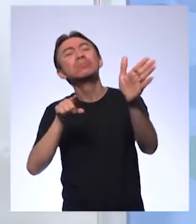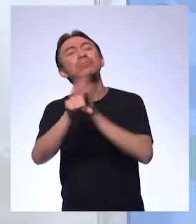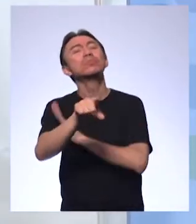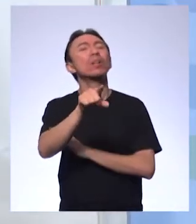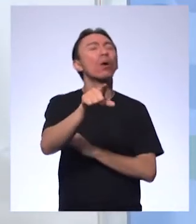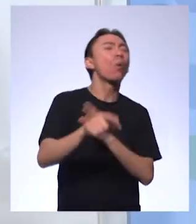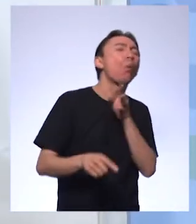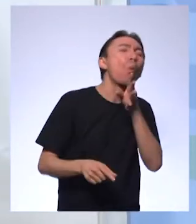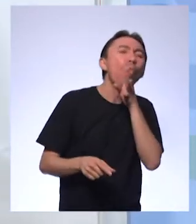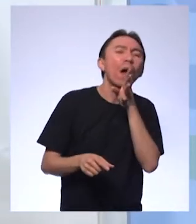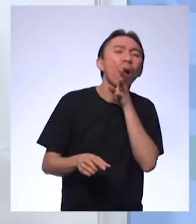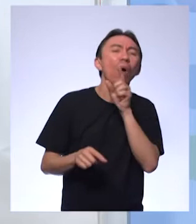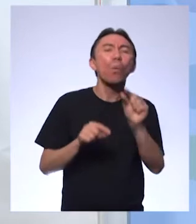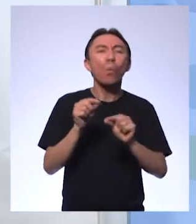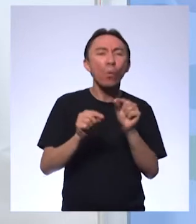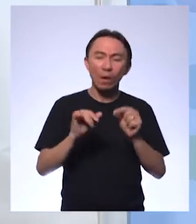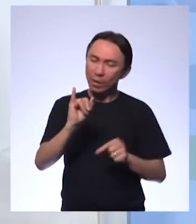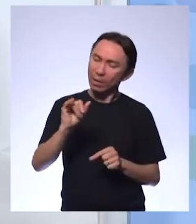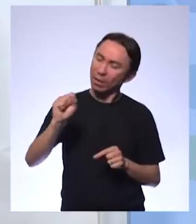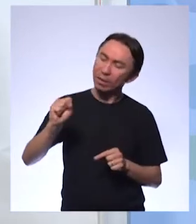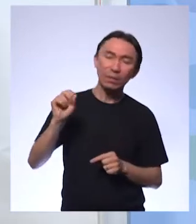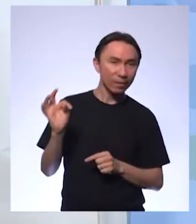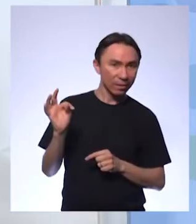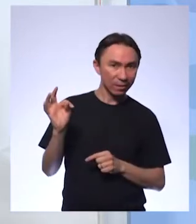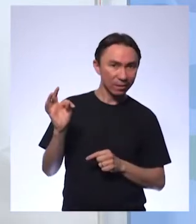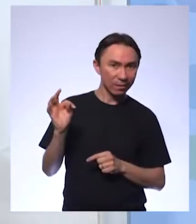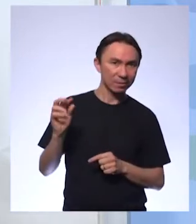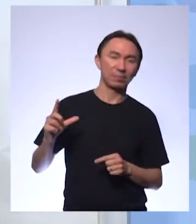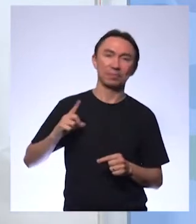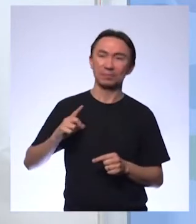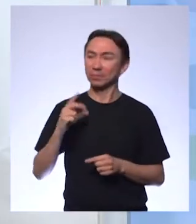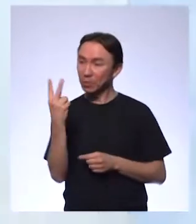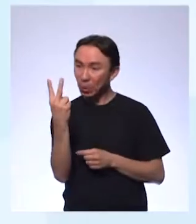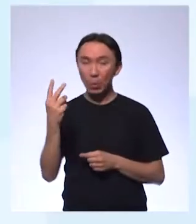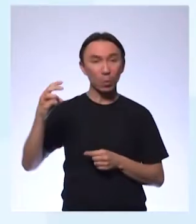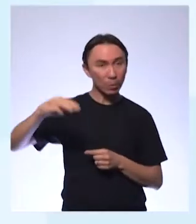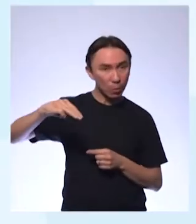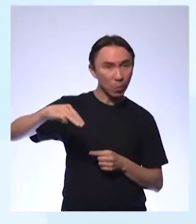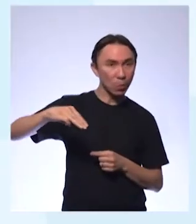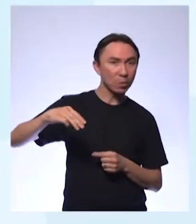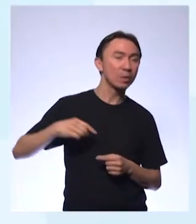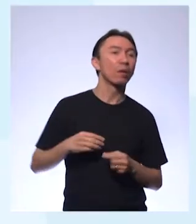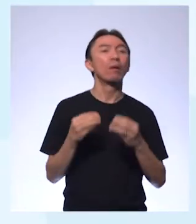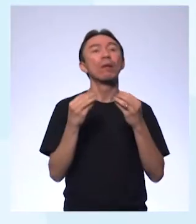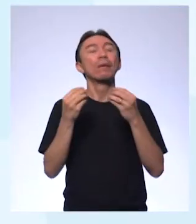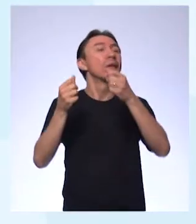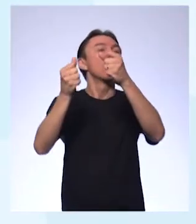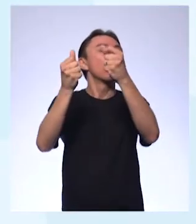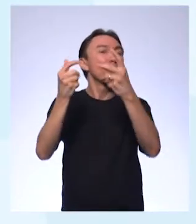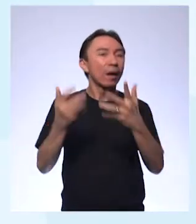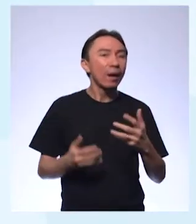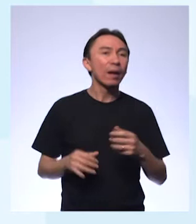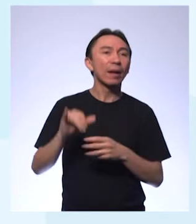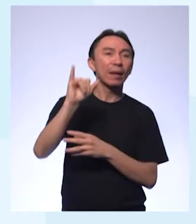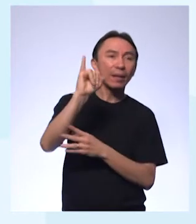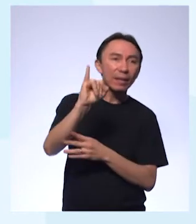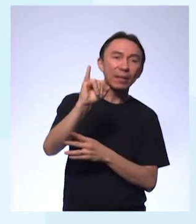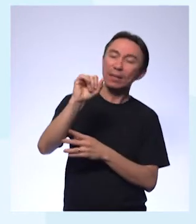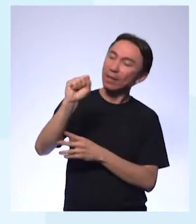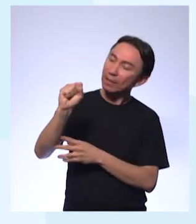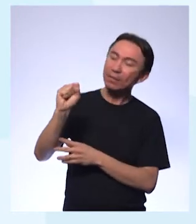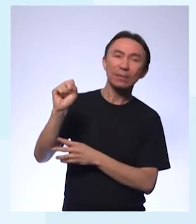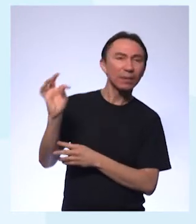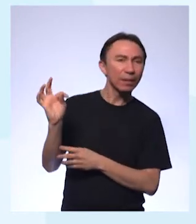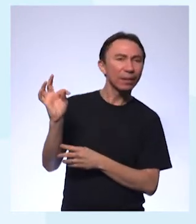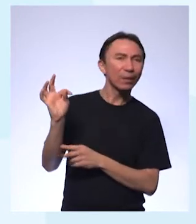assunto. Tá? Então, a gente vai dar 2 minutinhos para você colocar para a gente aí, o que são infecções sexualmente